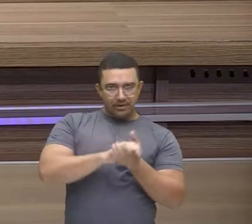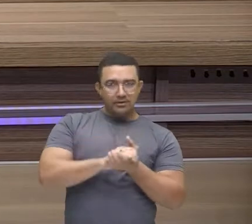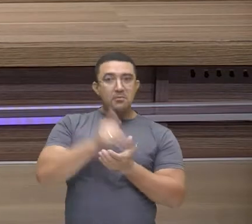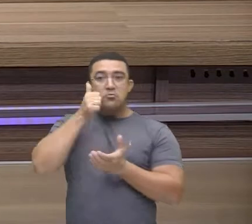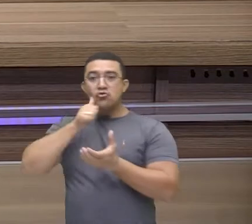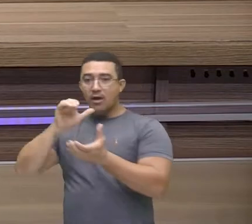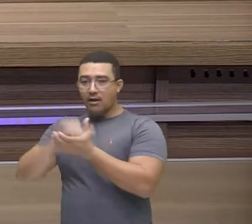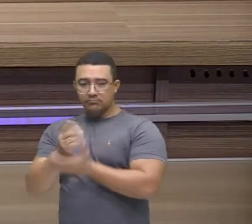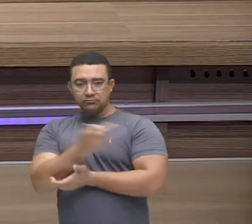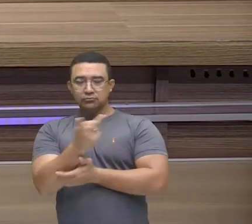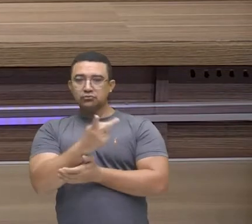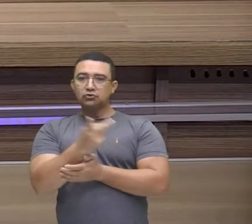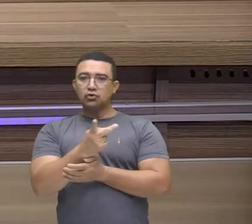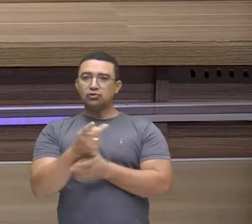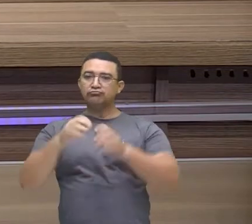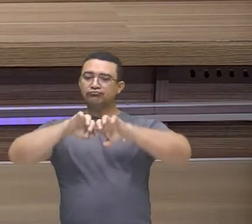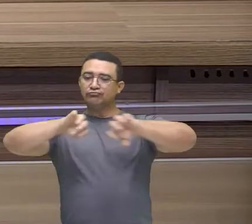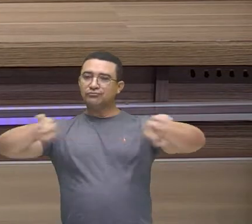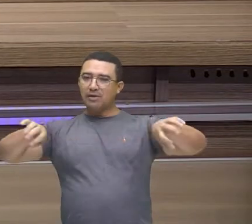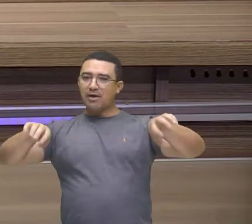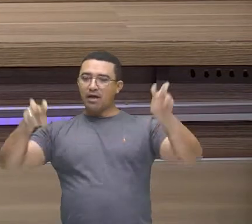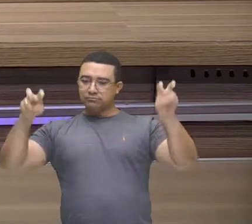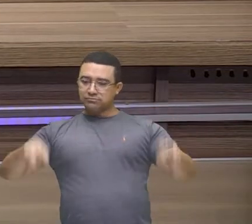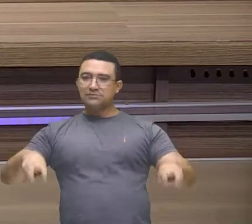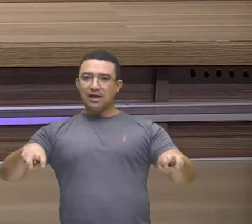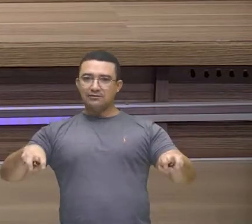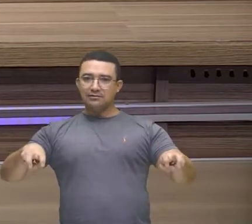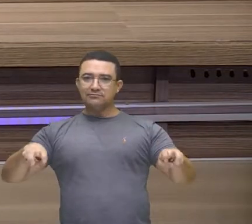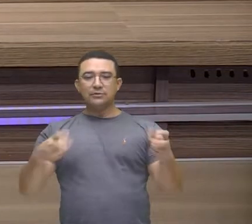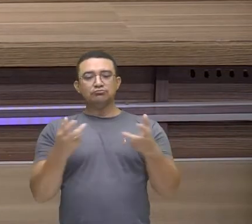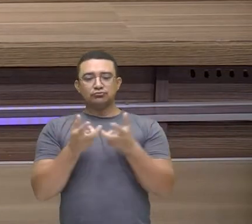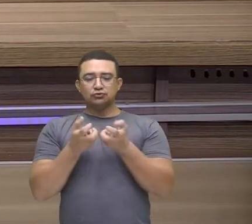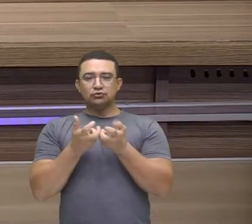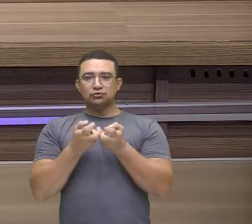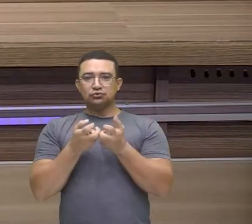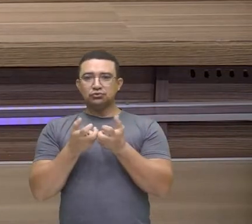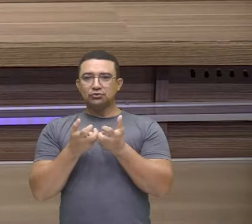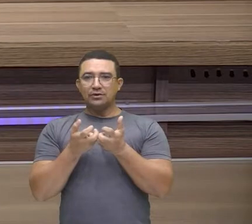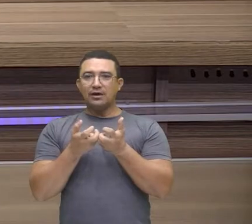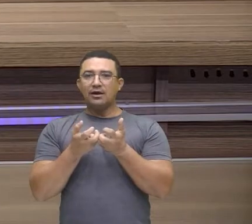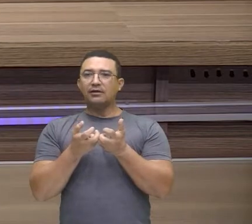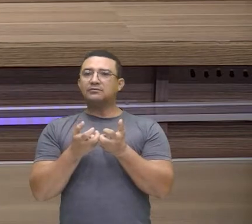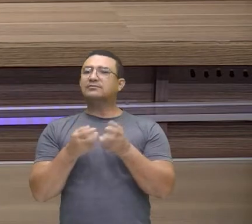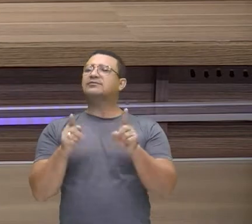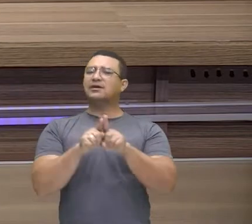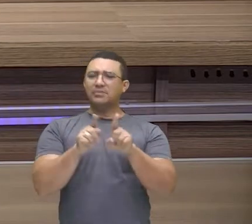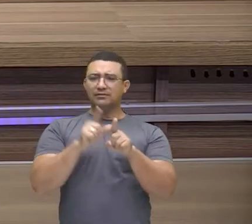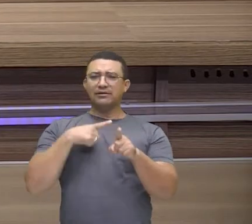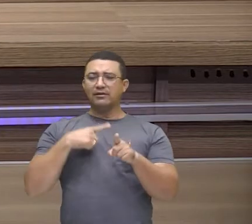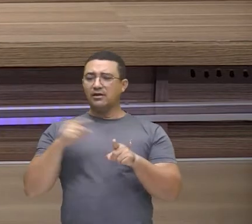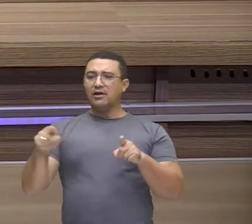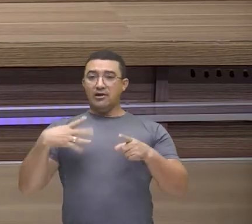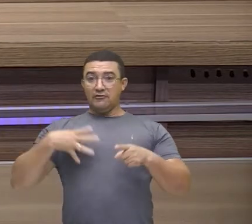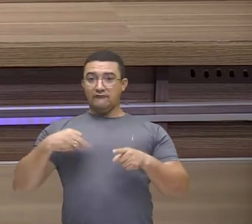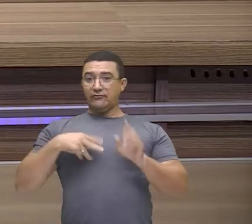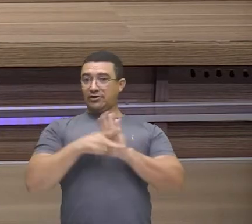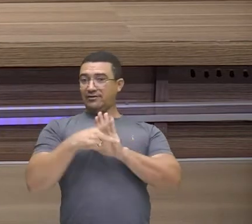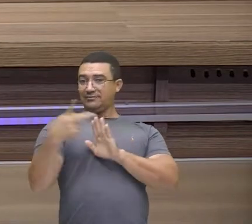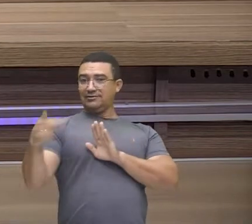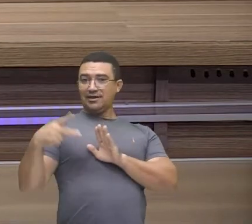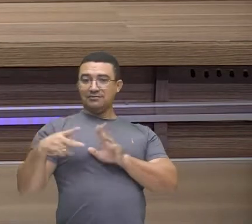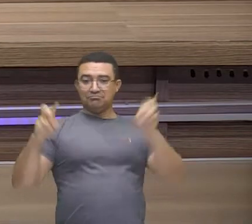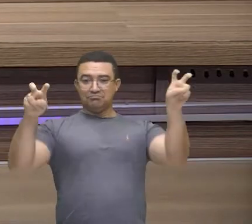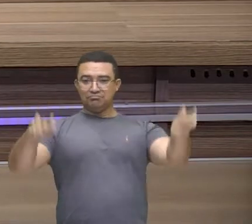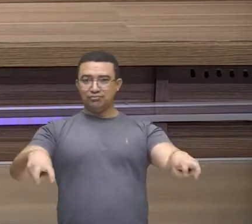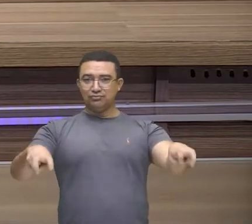palavra. Aí ao lado tem um casal de filhos, esse casal de filhos está cada qual com o celular, e o garçom do lado lá querendo